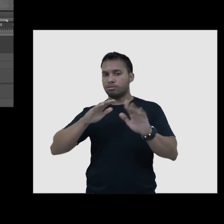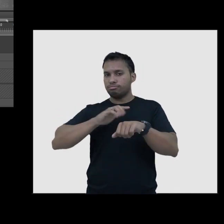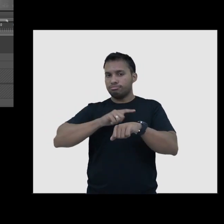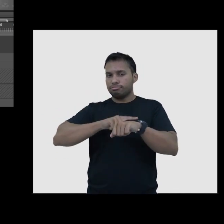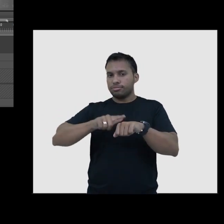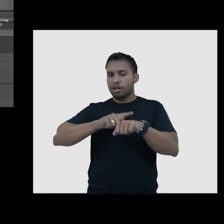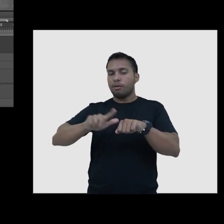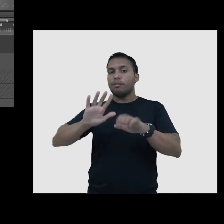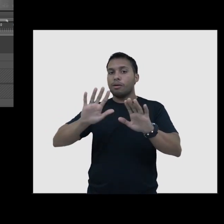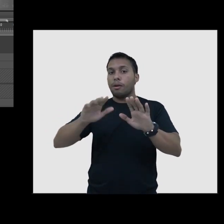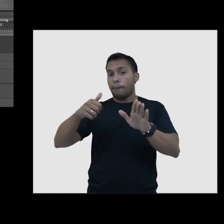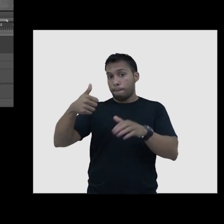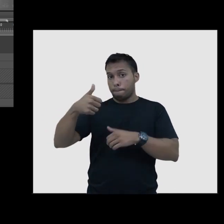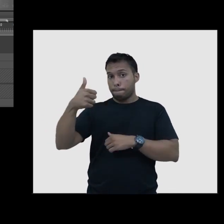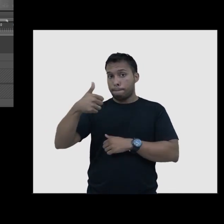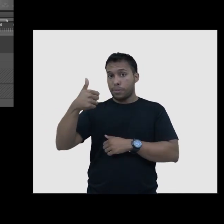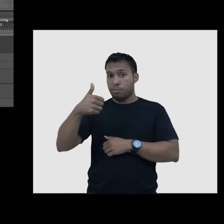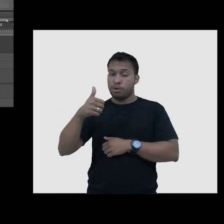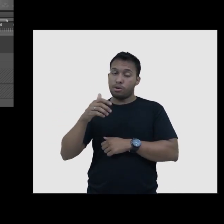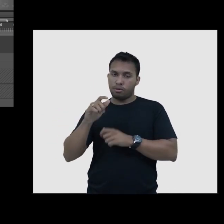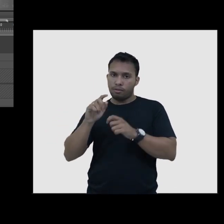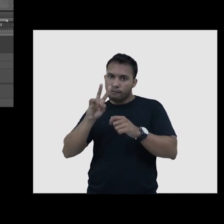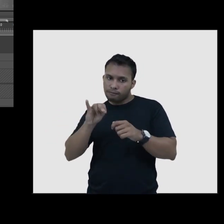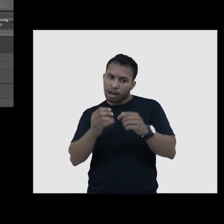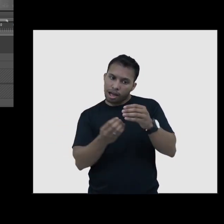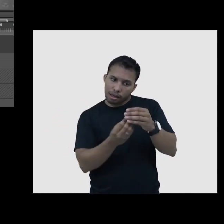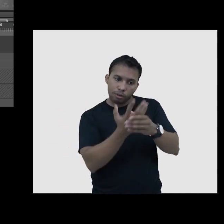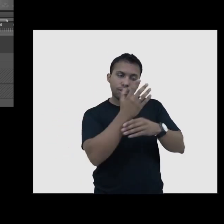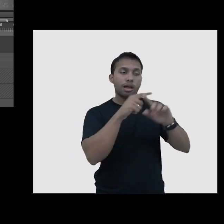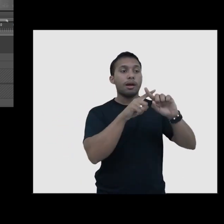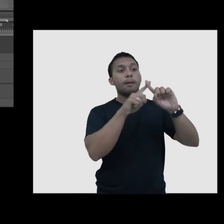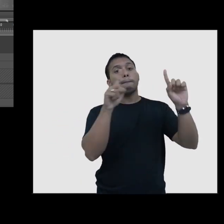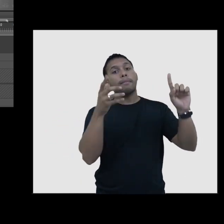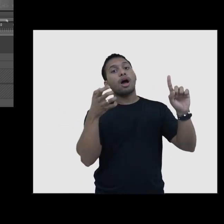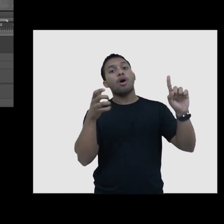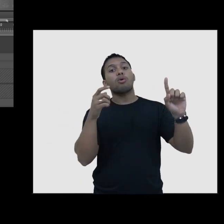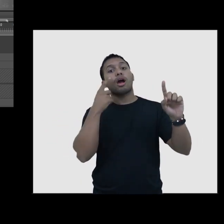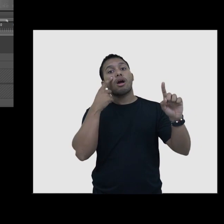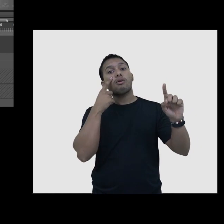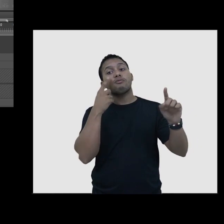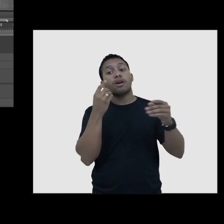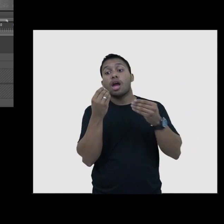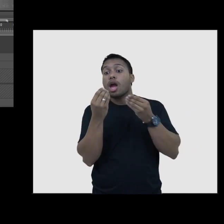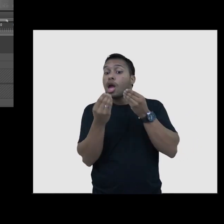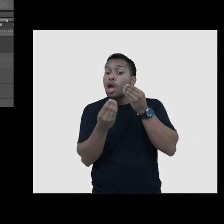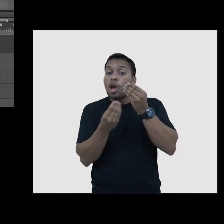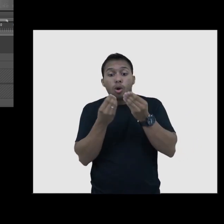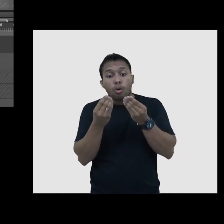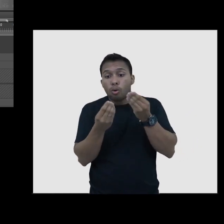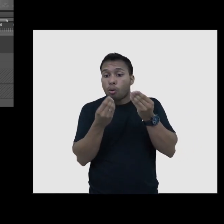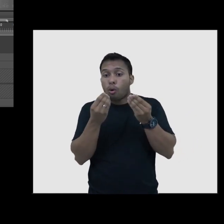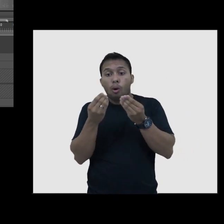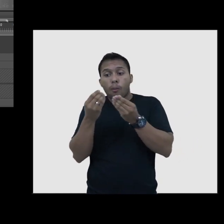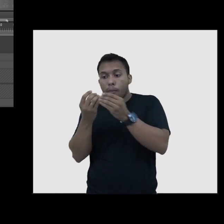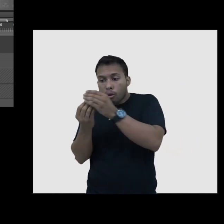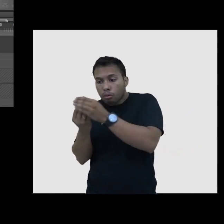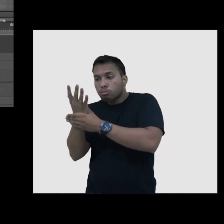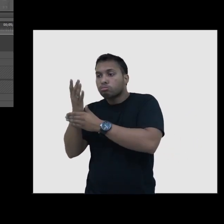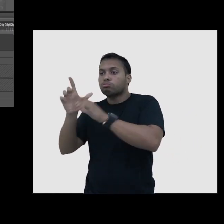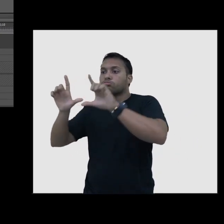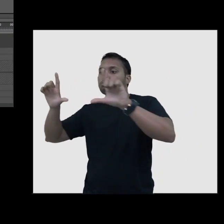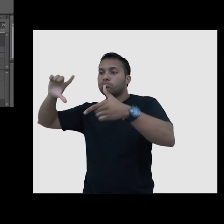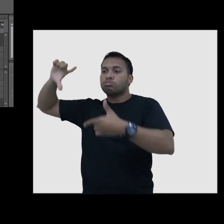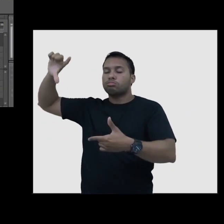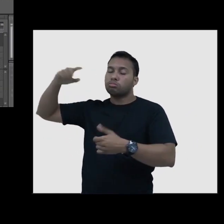primeiro a gente tem que saber como é que a gente quer que esse arquivo fique. Então, onde é que a gente vê isso? A gente vê isso lá nas pastas